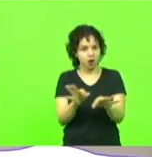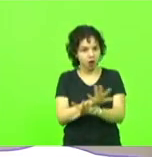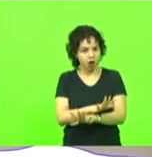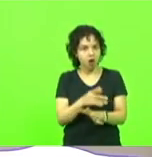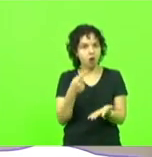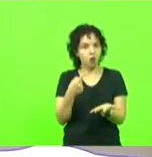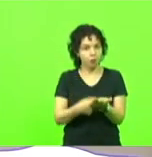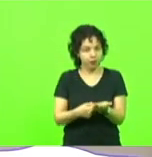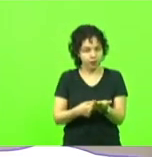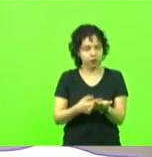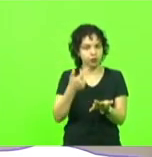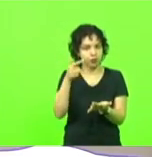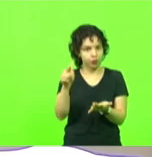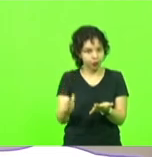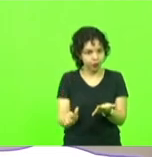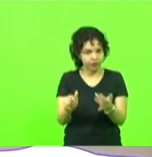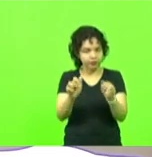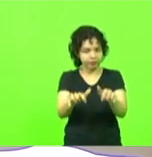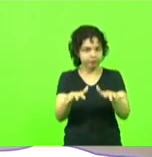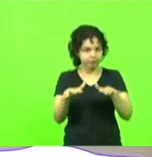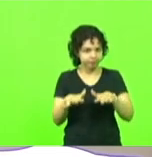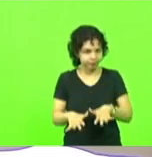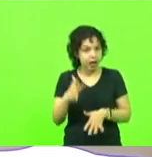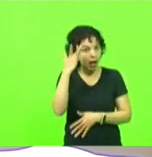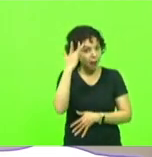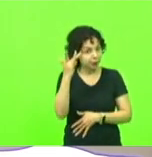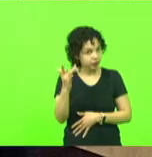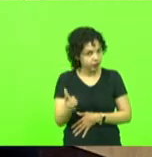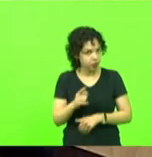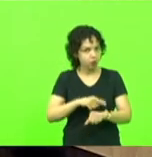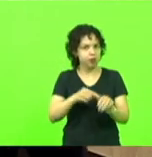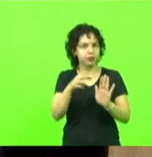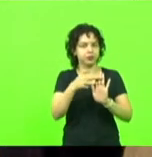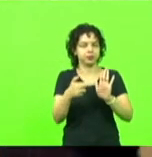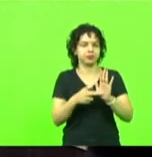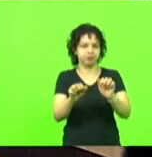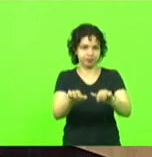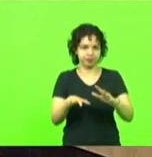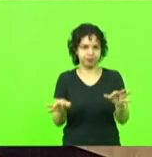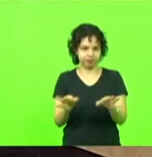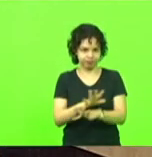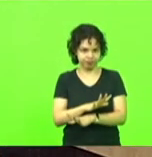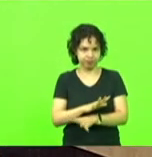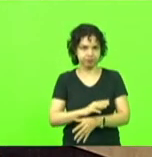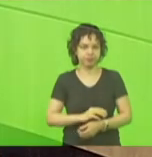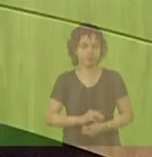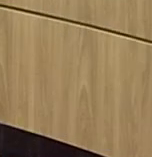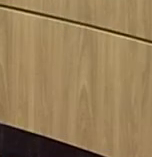convoca outra ordinária para amanhã no horário regimental. Está encerrada a sessão.